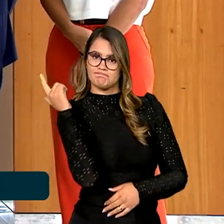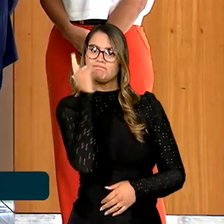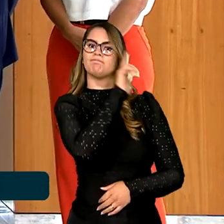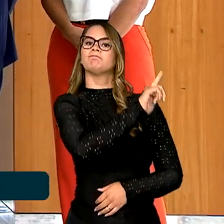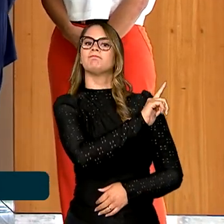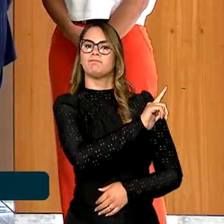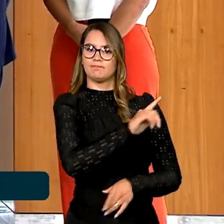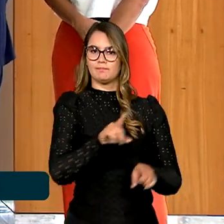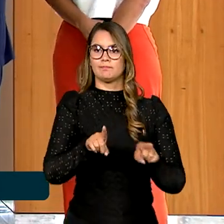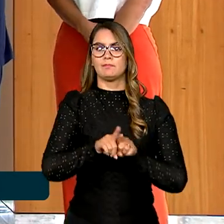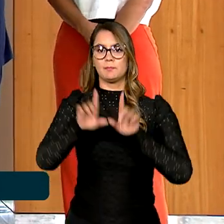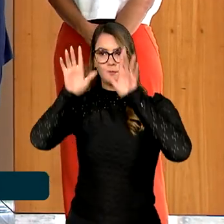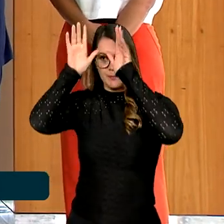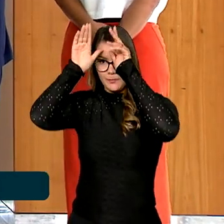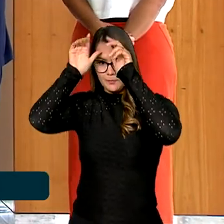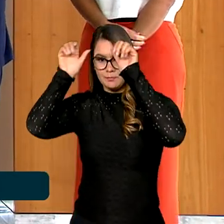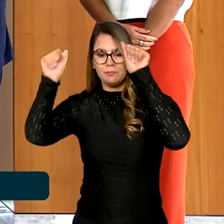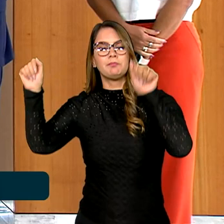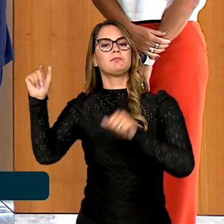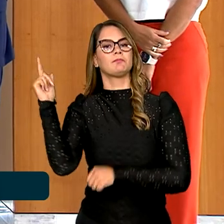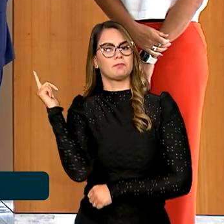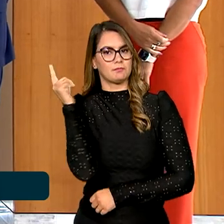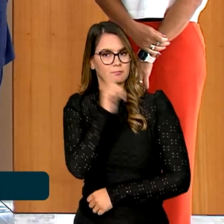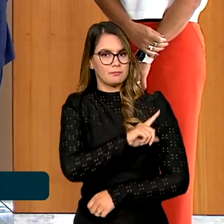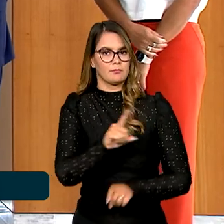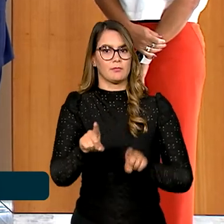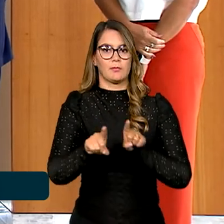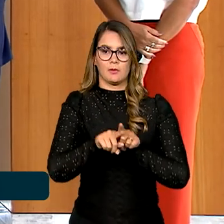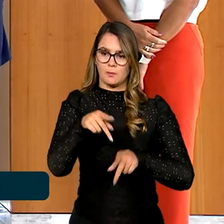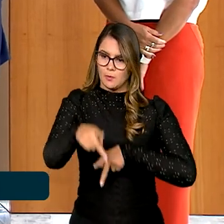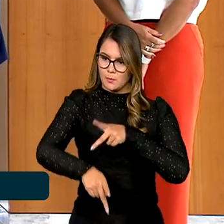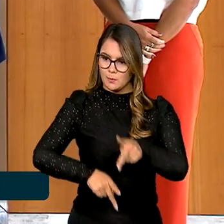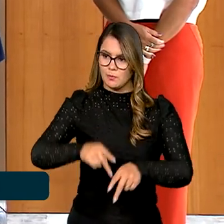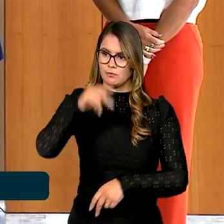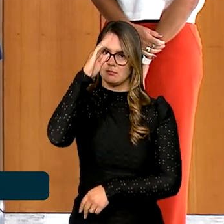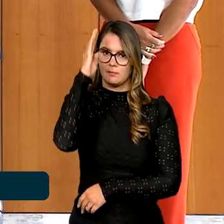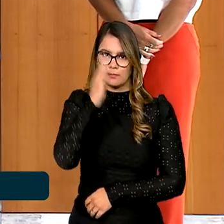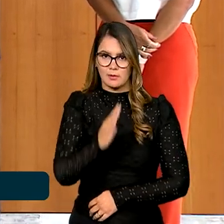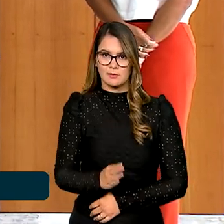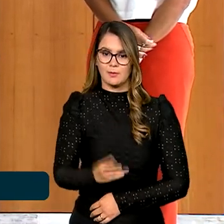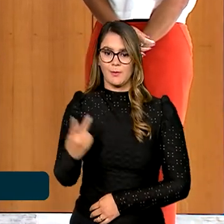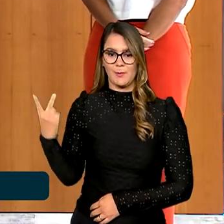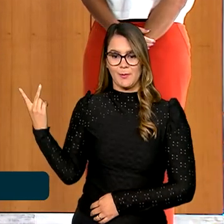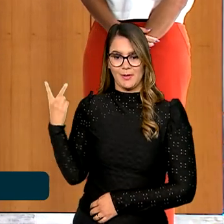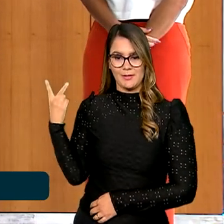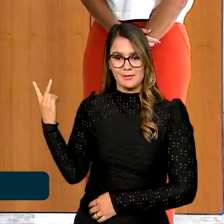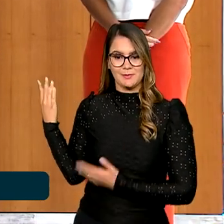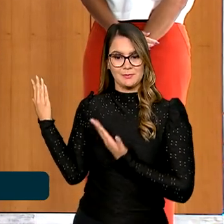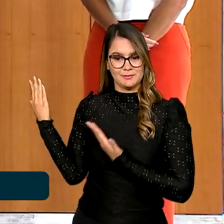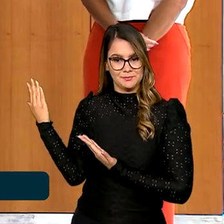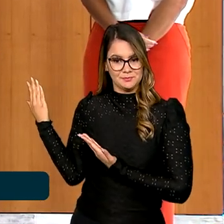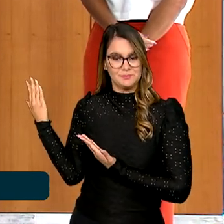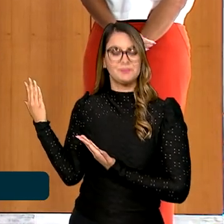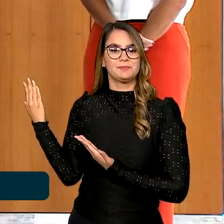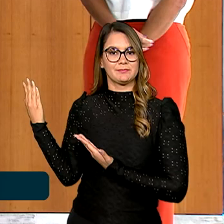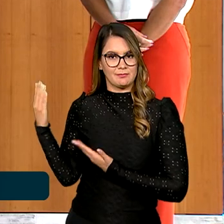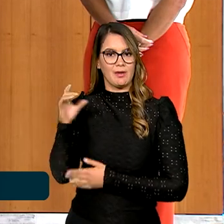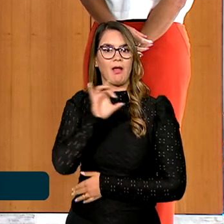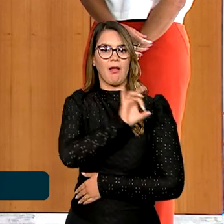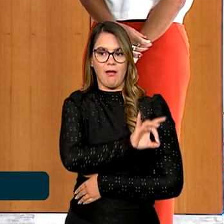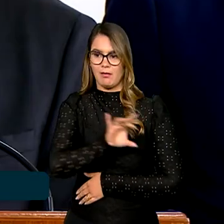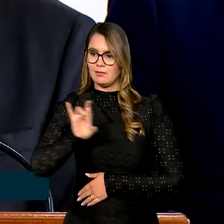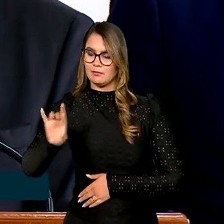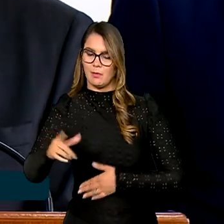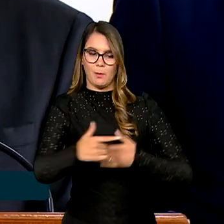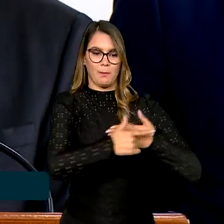a Suprema Corte e ganha o povo brasileiro com essa dupla que está aqui do meu lado, cada um na sua